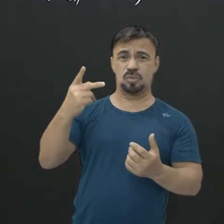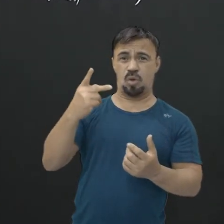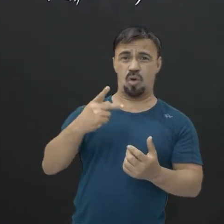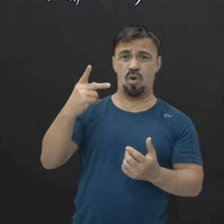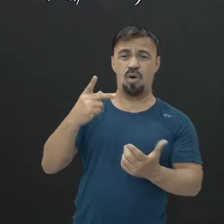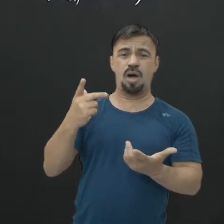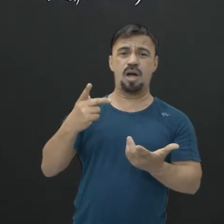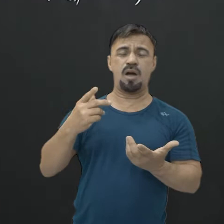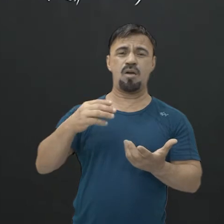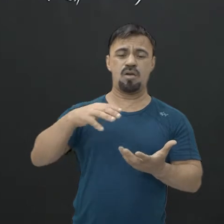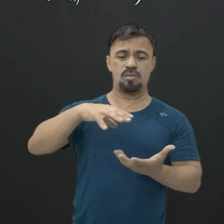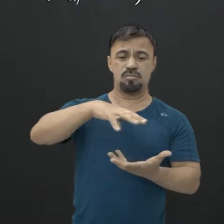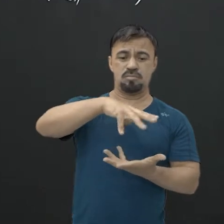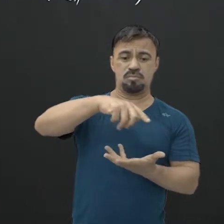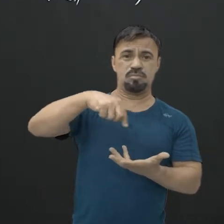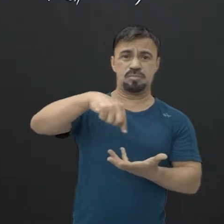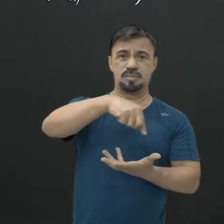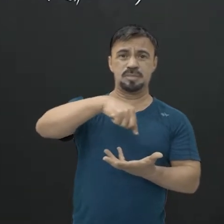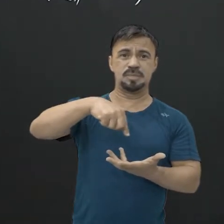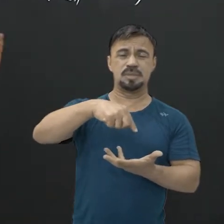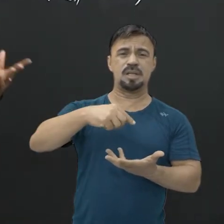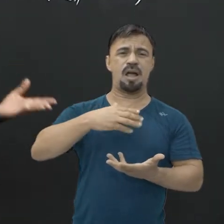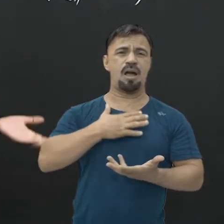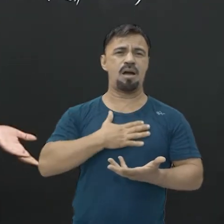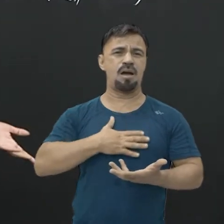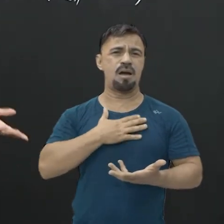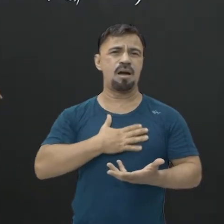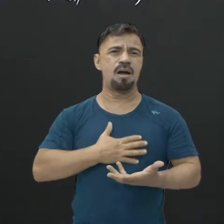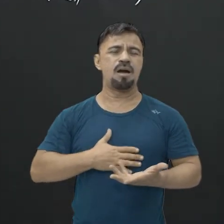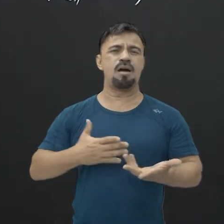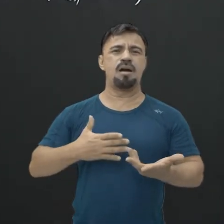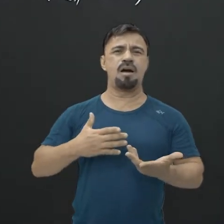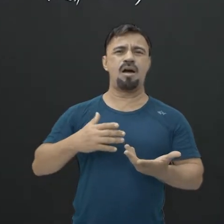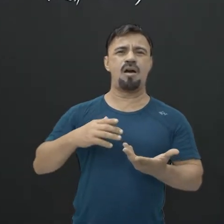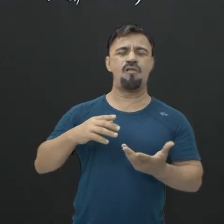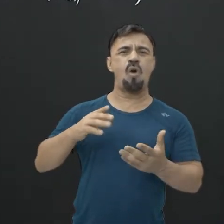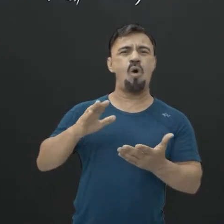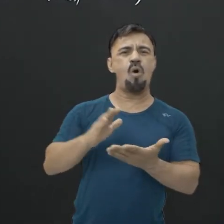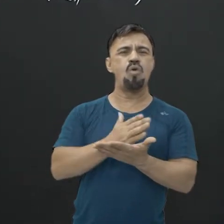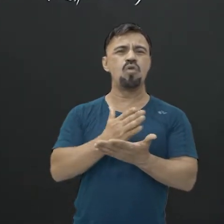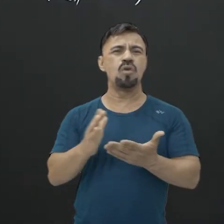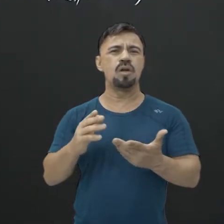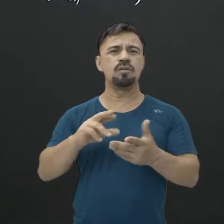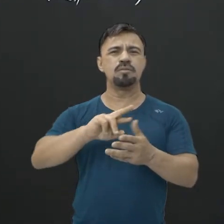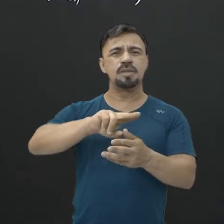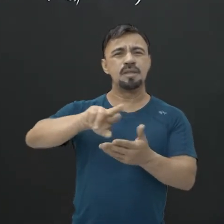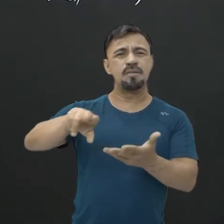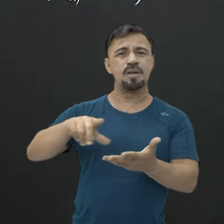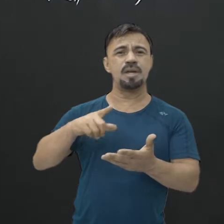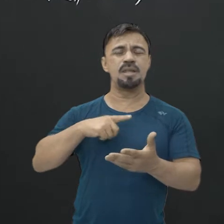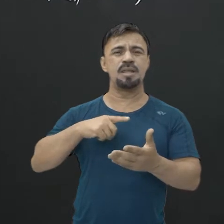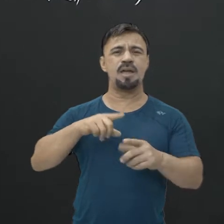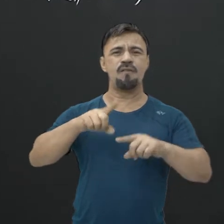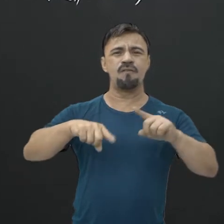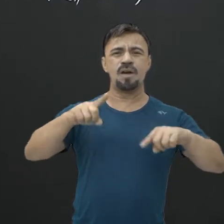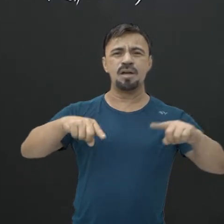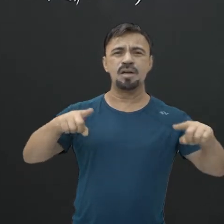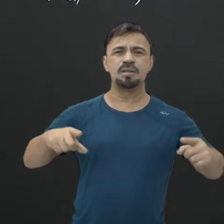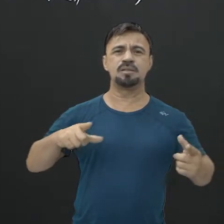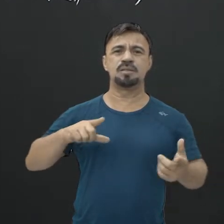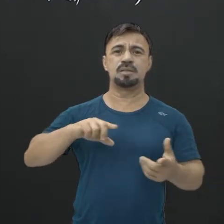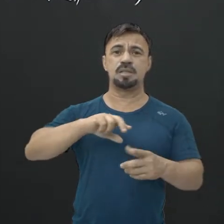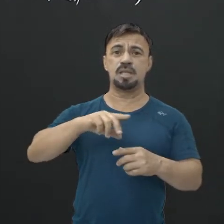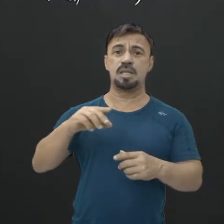é, com uma média agradável, alguns locais com uma temperatura mais alta, outro mais baixa, porém sem uma variação absurda de